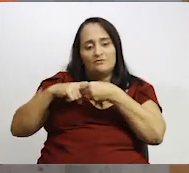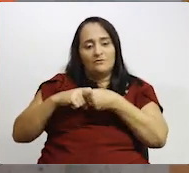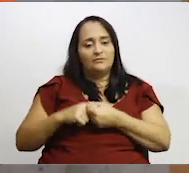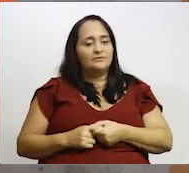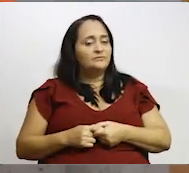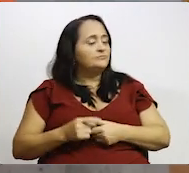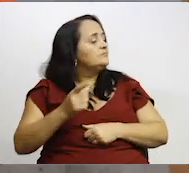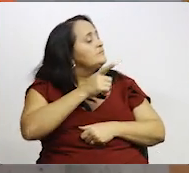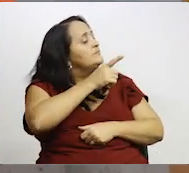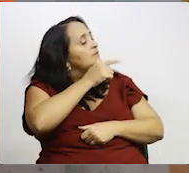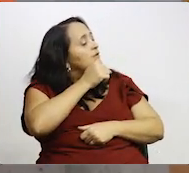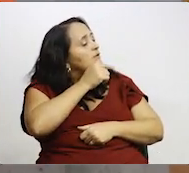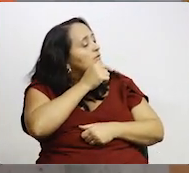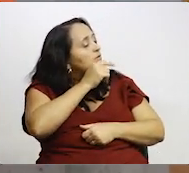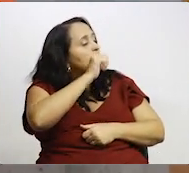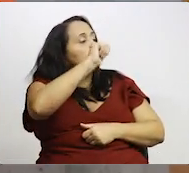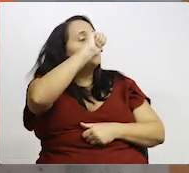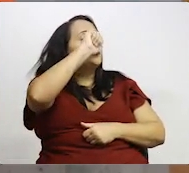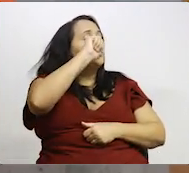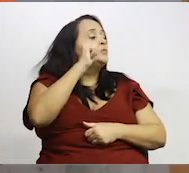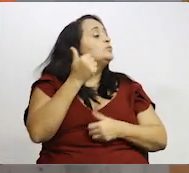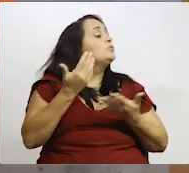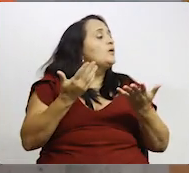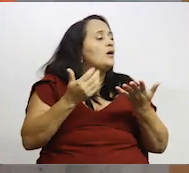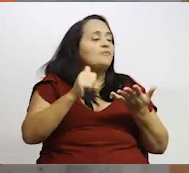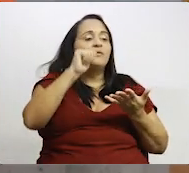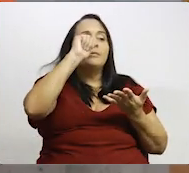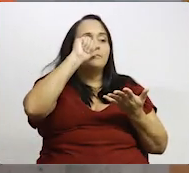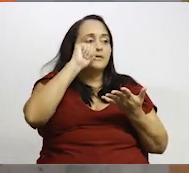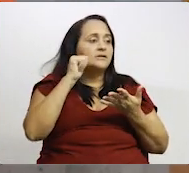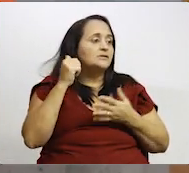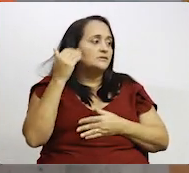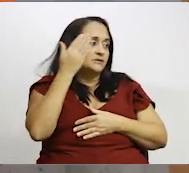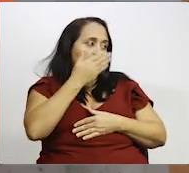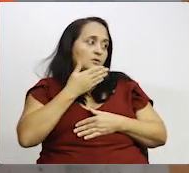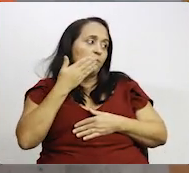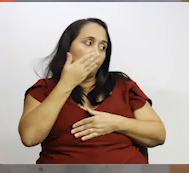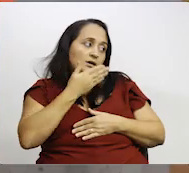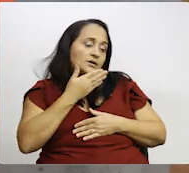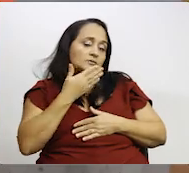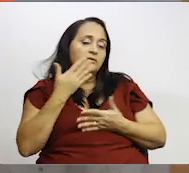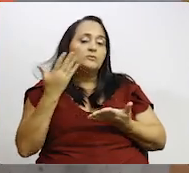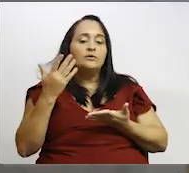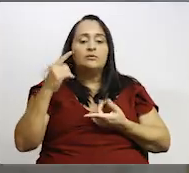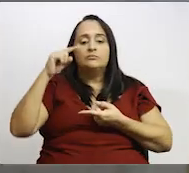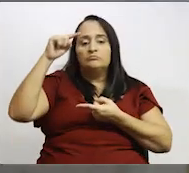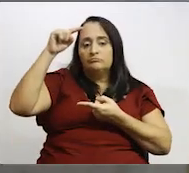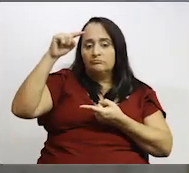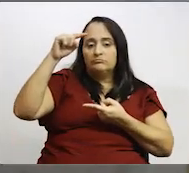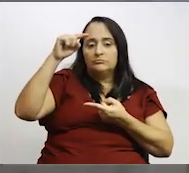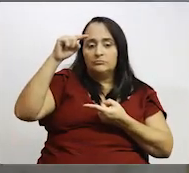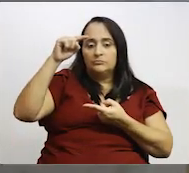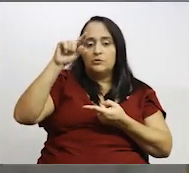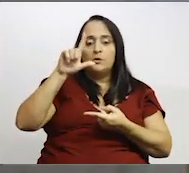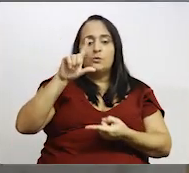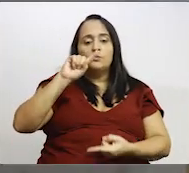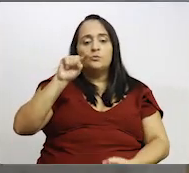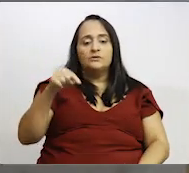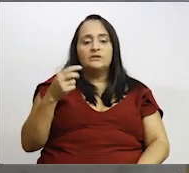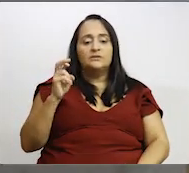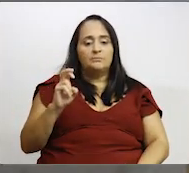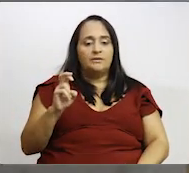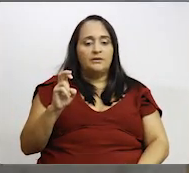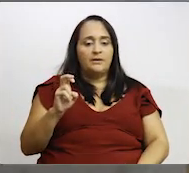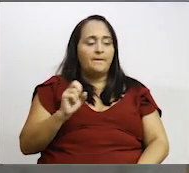beleza. E para beber, temos refrigerantes de lata e PET de 1,5 litro. Me traga a garrafa de 1,5 litro, por